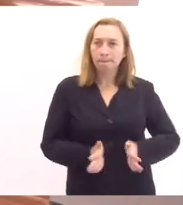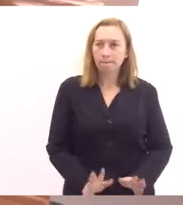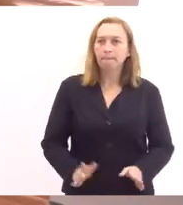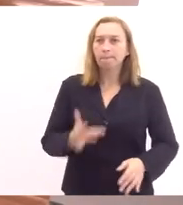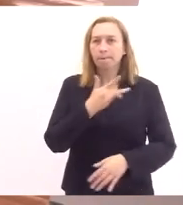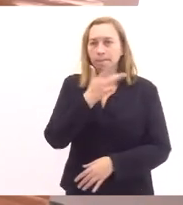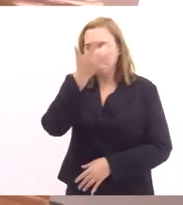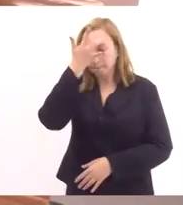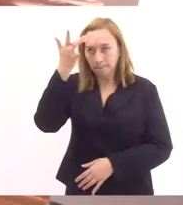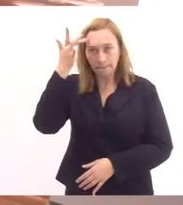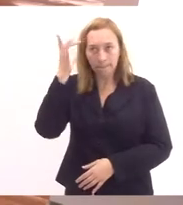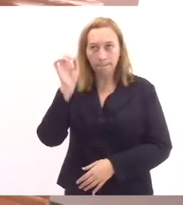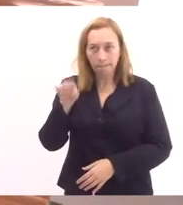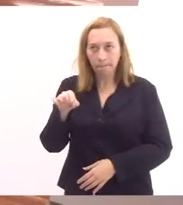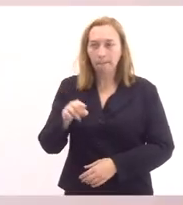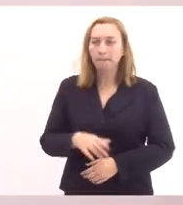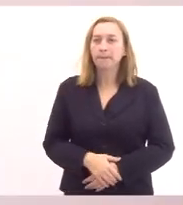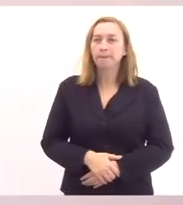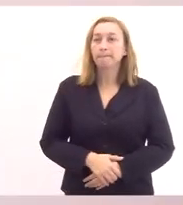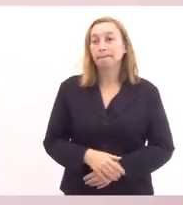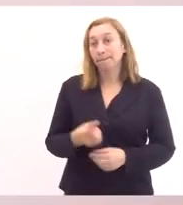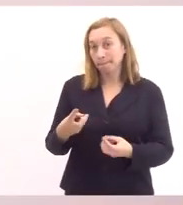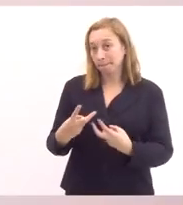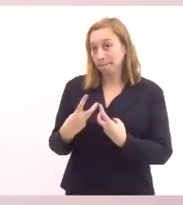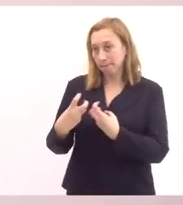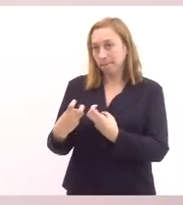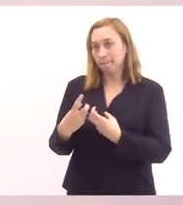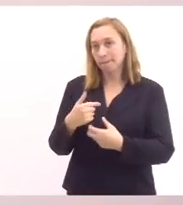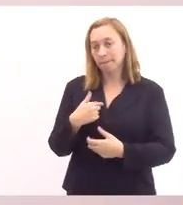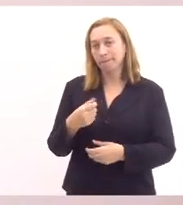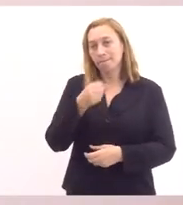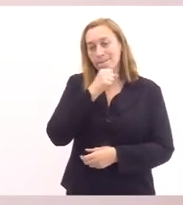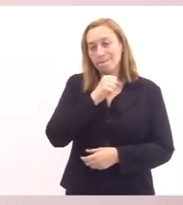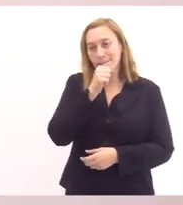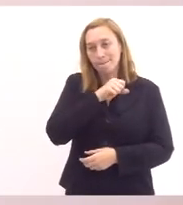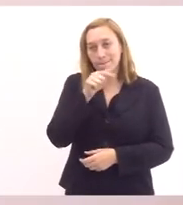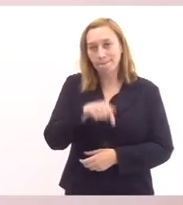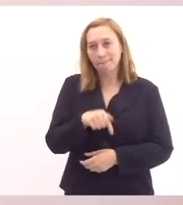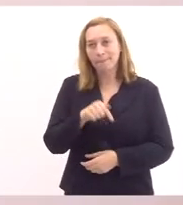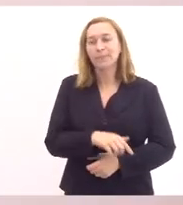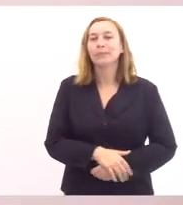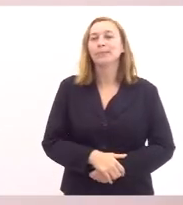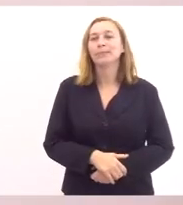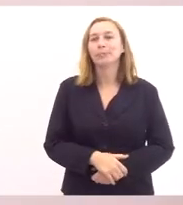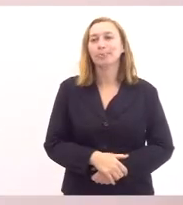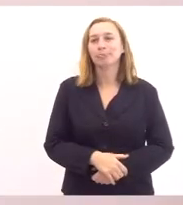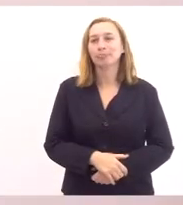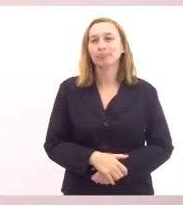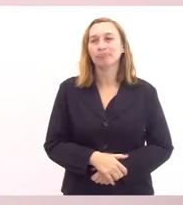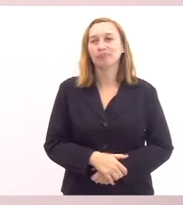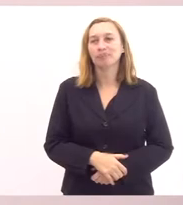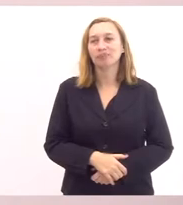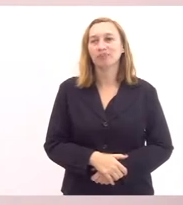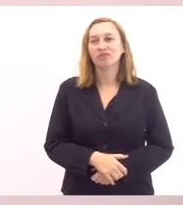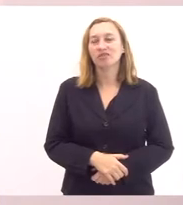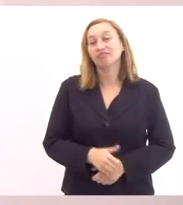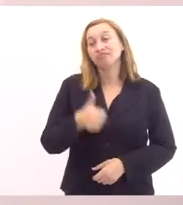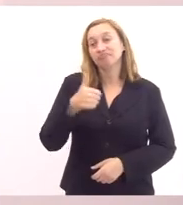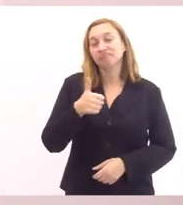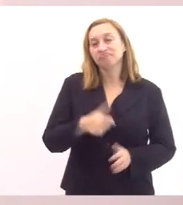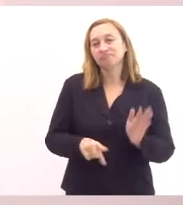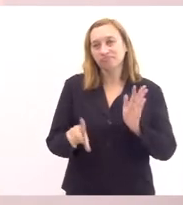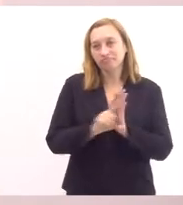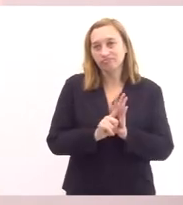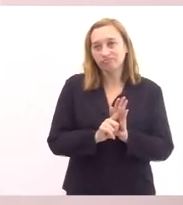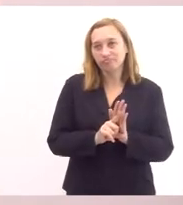mental né Eu como vocês perceberam são tiranossauros rex aqui e eu quando a gente fez a primeira